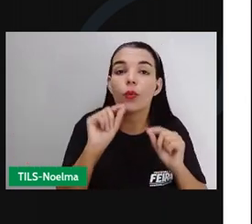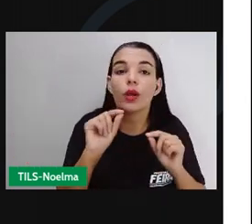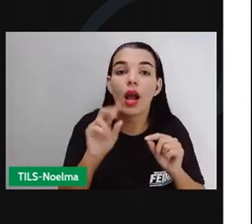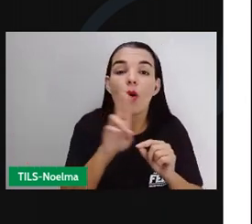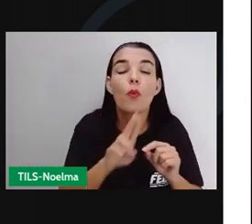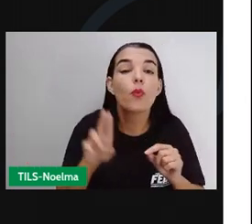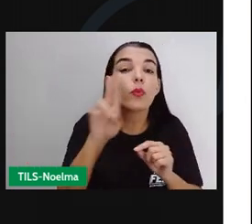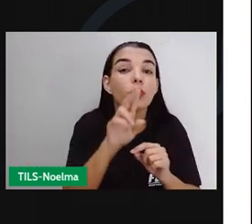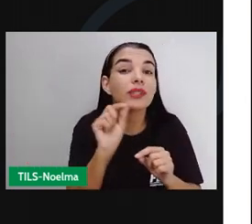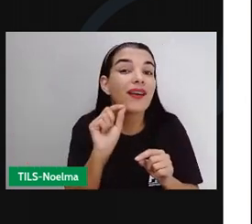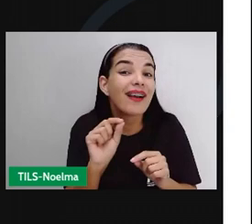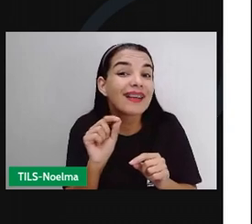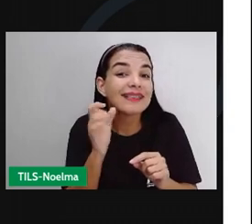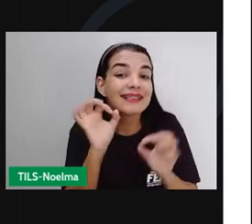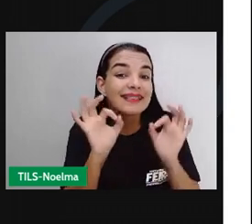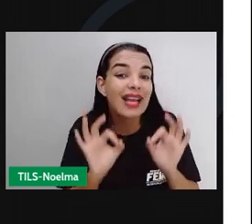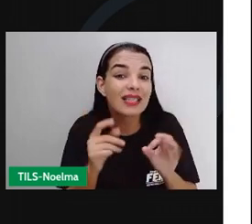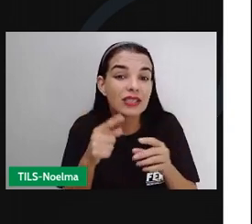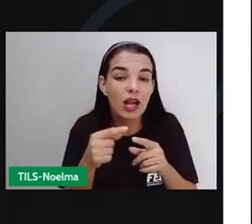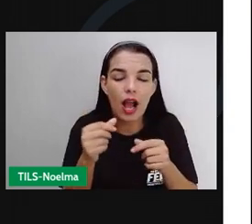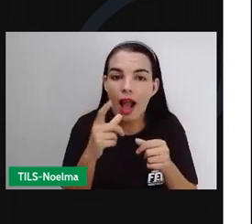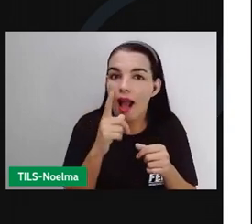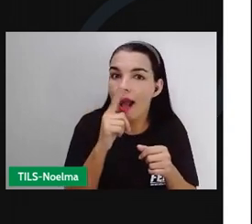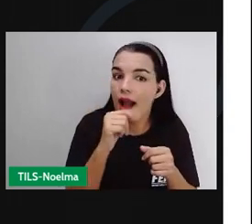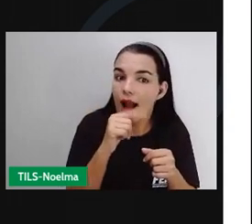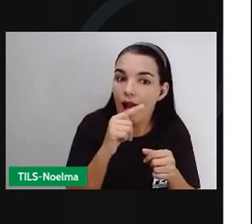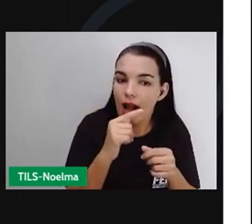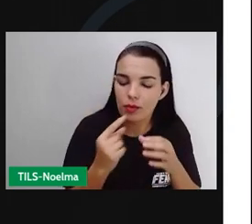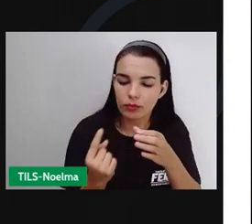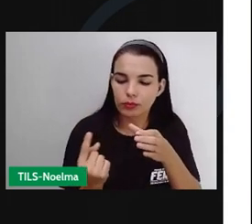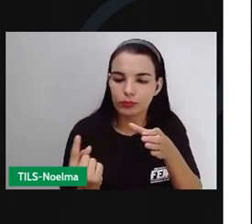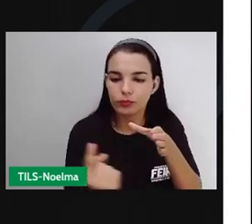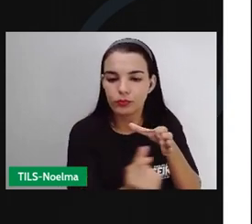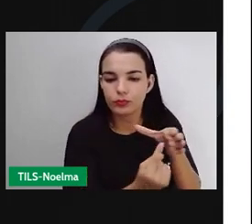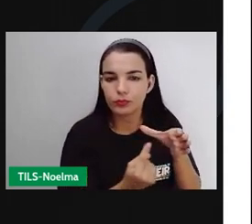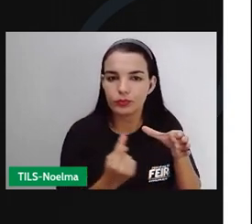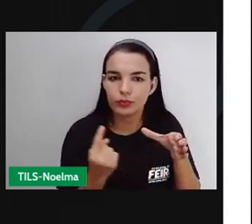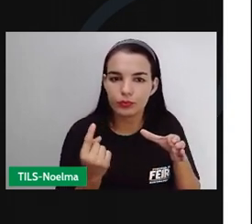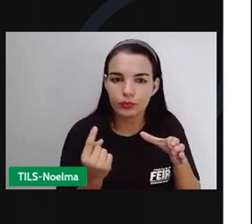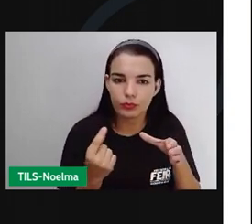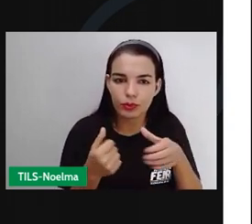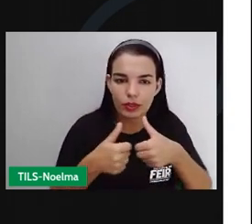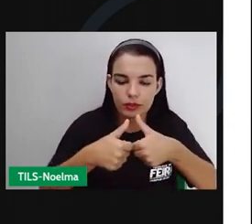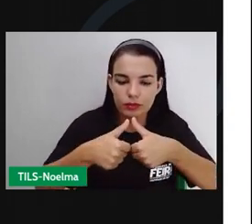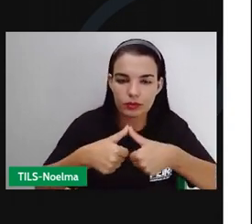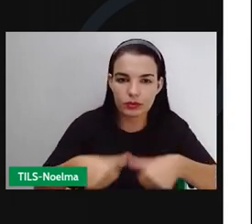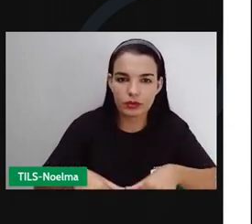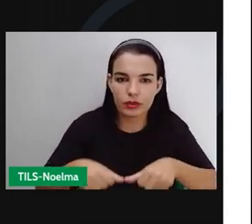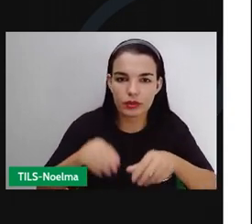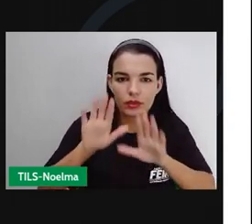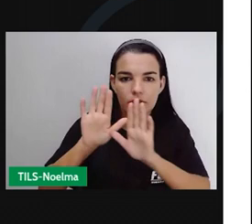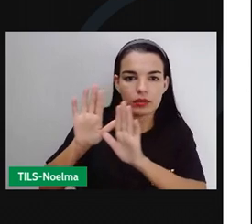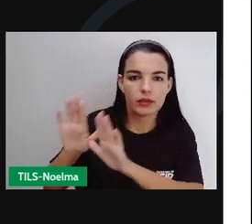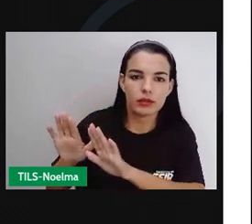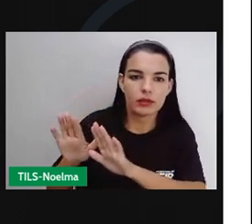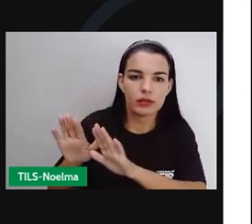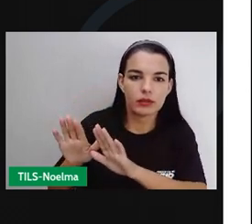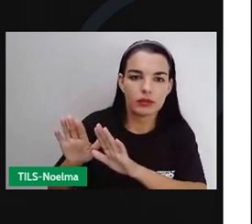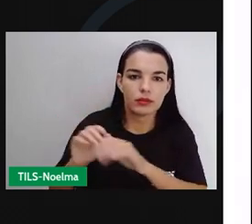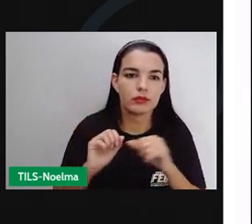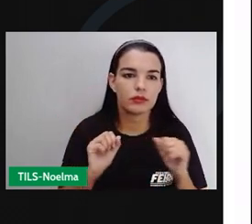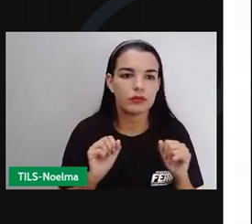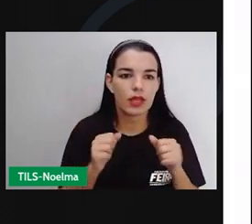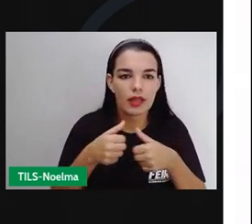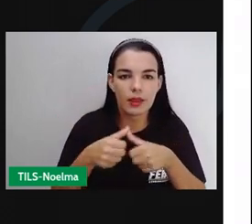que sempre dá certo. Eu aqueço uma água até ela ficar bem quente e deixo esse potinho com água dentro do micro-ondas e coloco a massa lá.